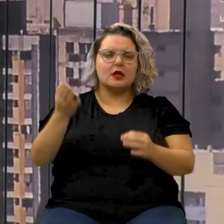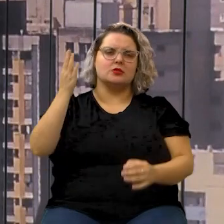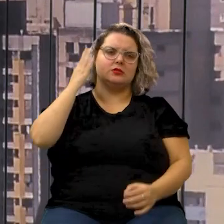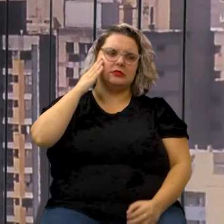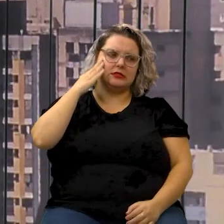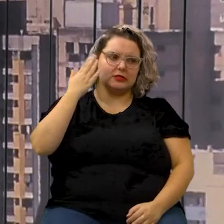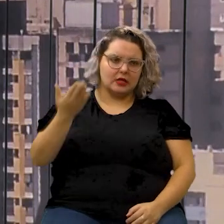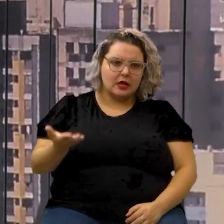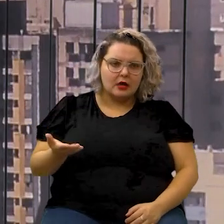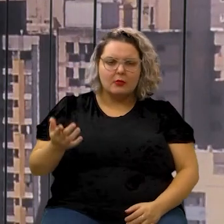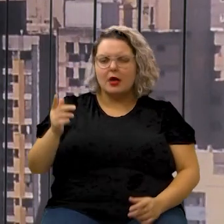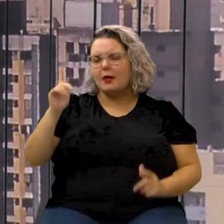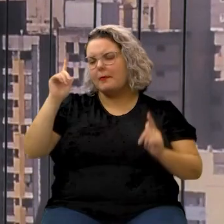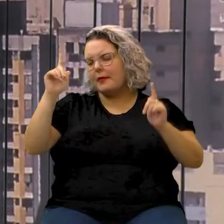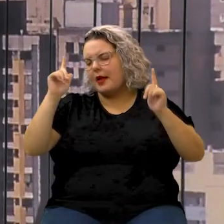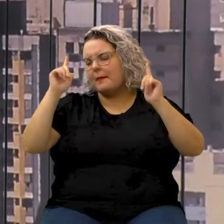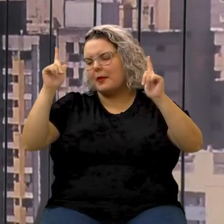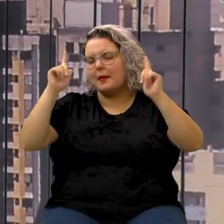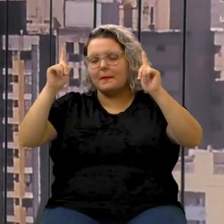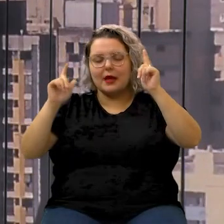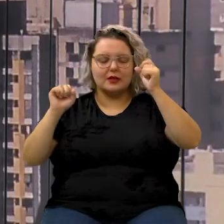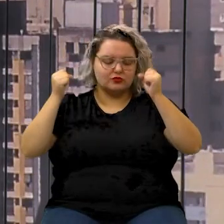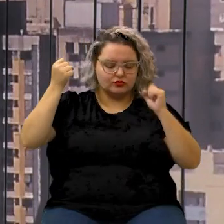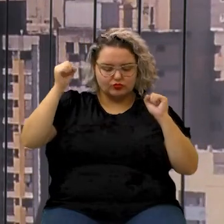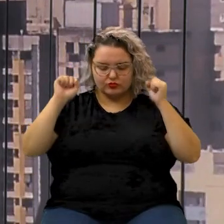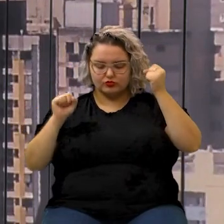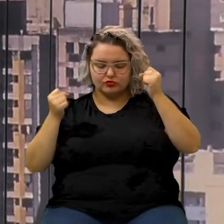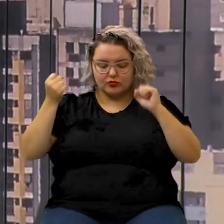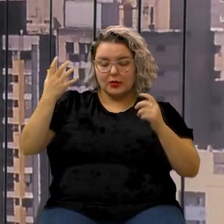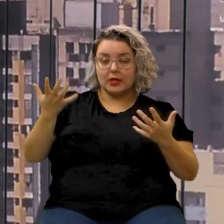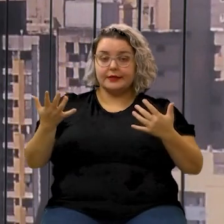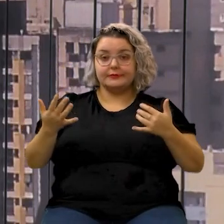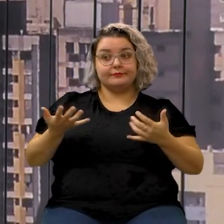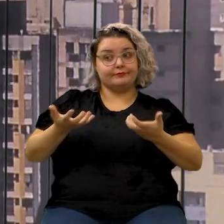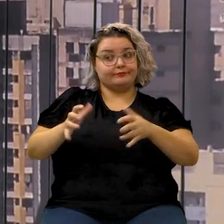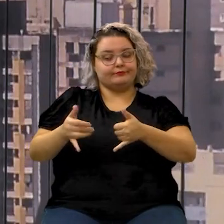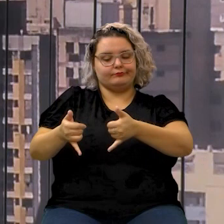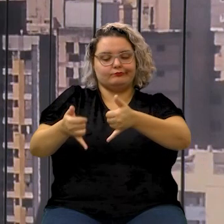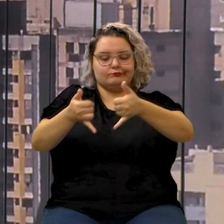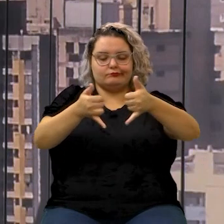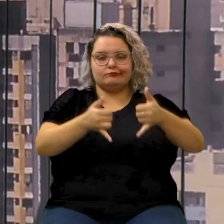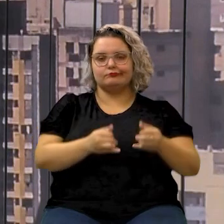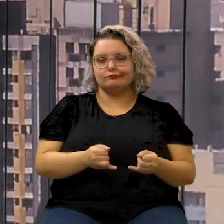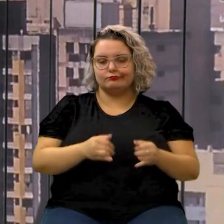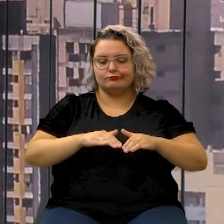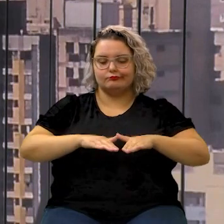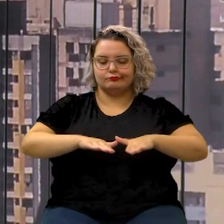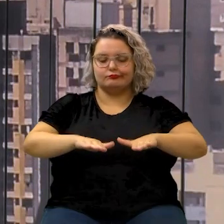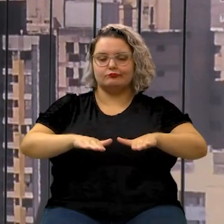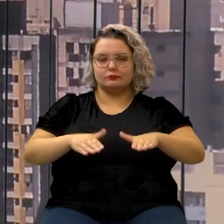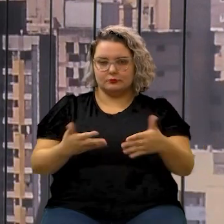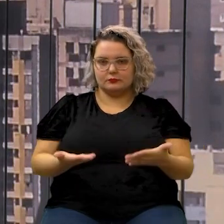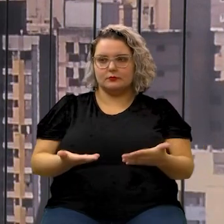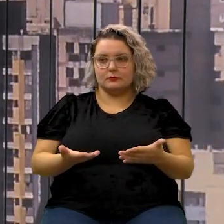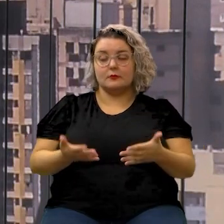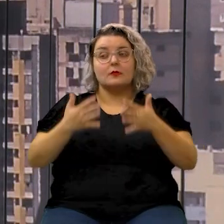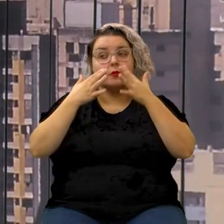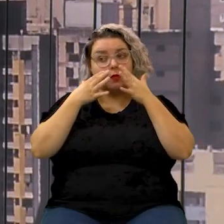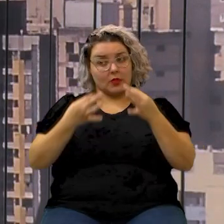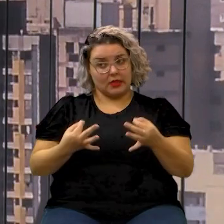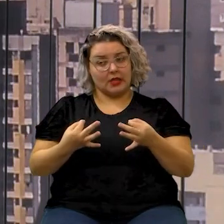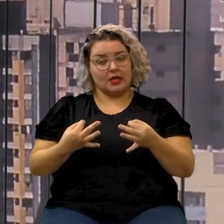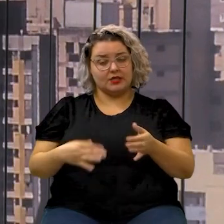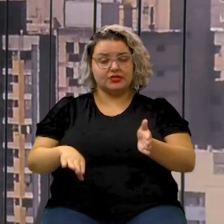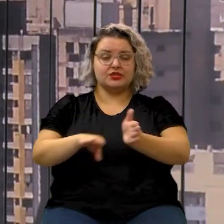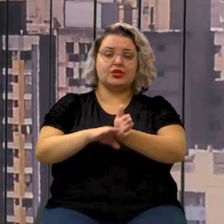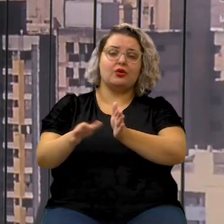gente sabe, quer curtir a festa, quer aproveitar, não quer descer do salto, mas precisa ficar atento, né?